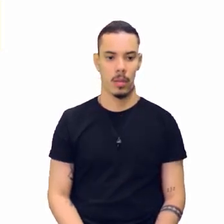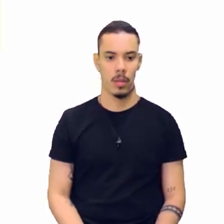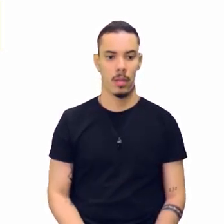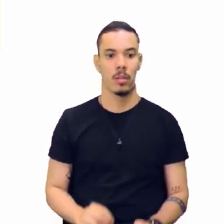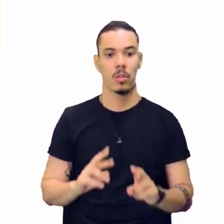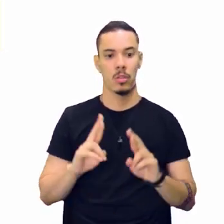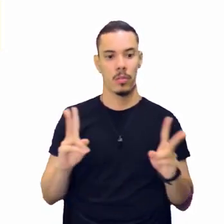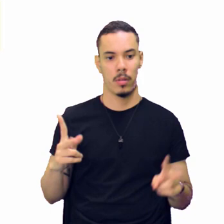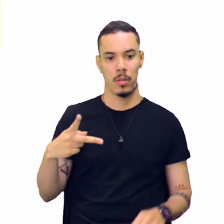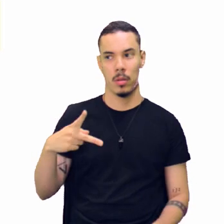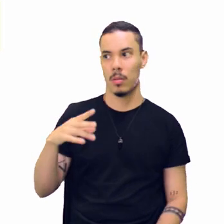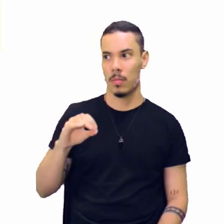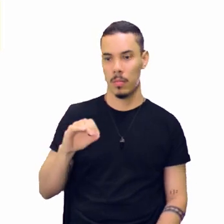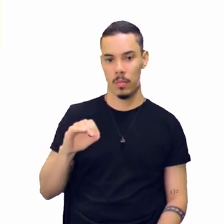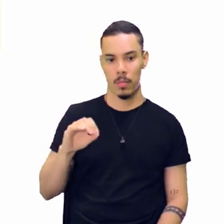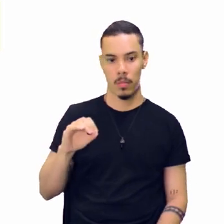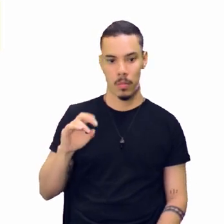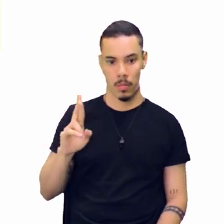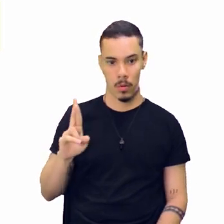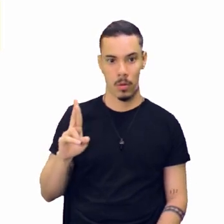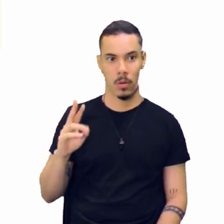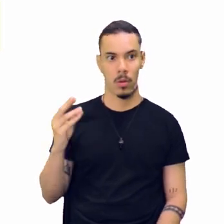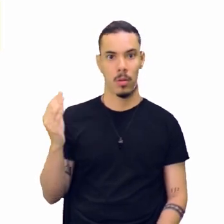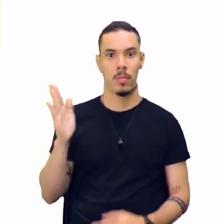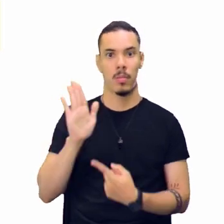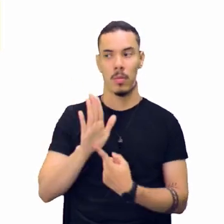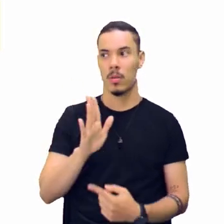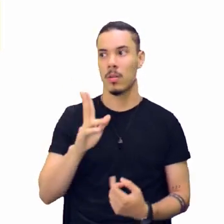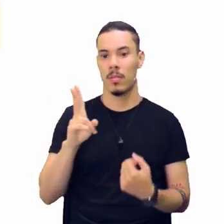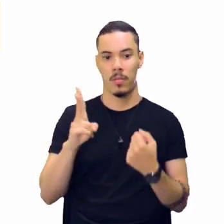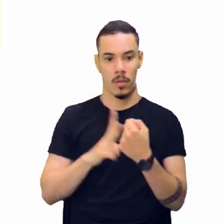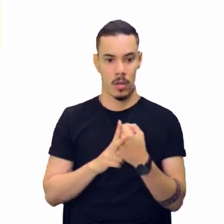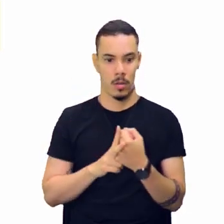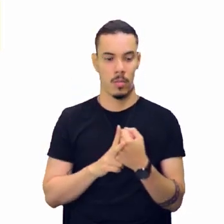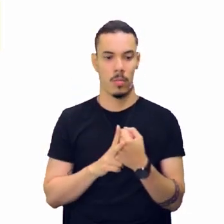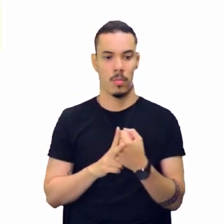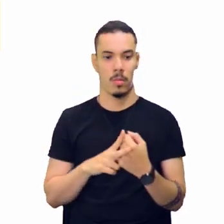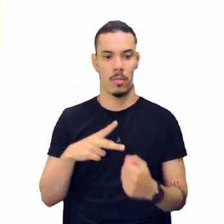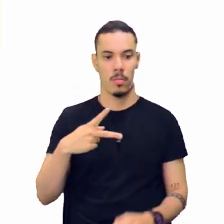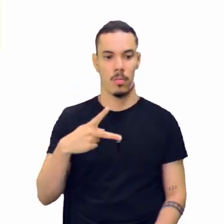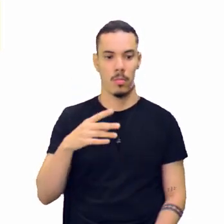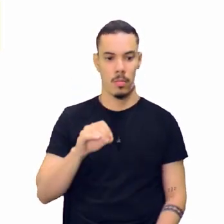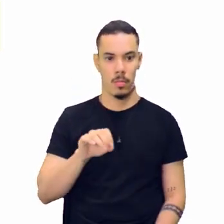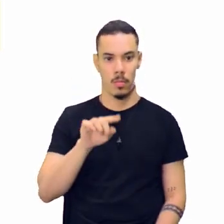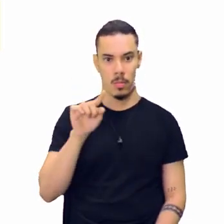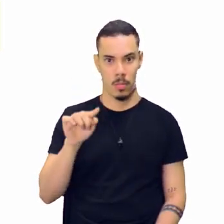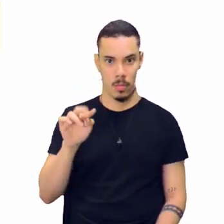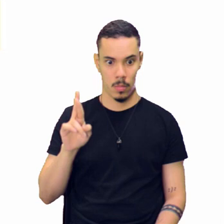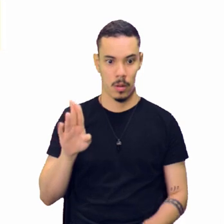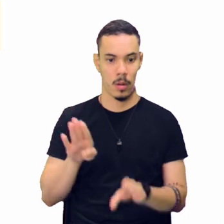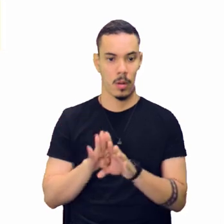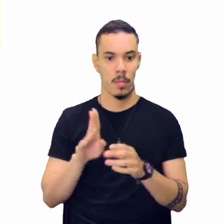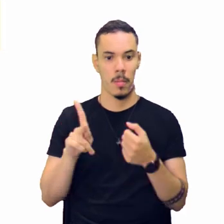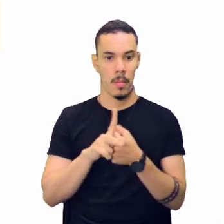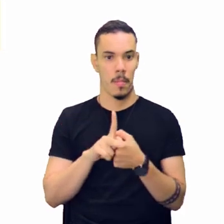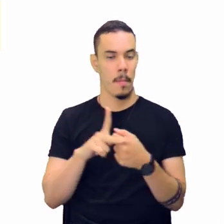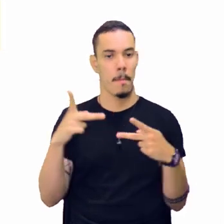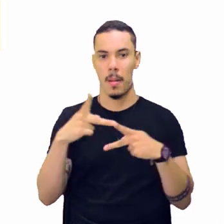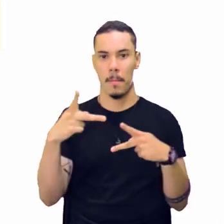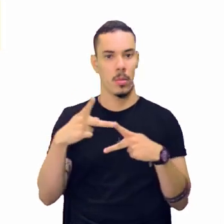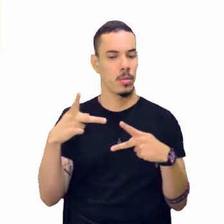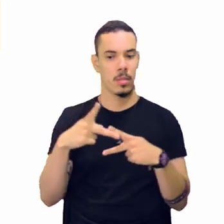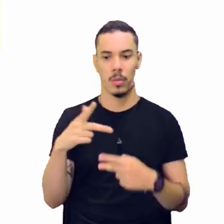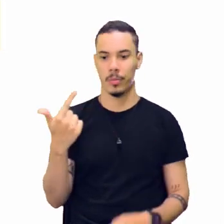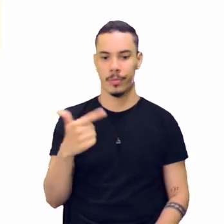diferencial, o por, ó, para indicar verbo, ó, o por com acento, e o por preposição não